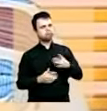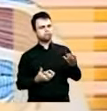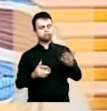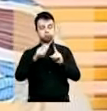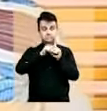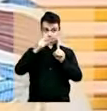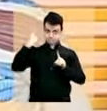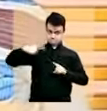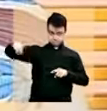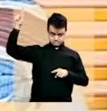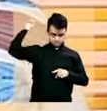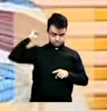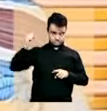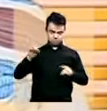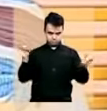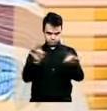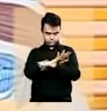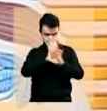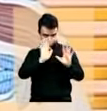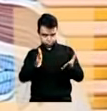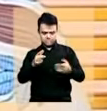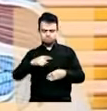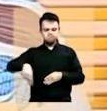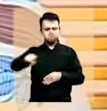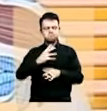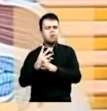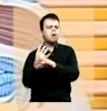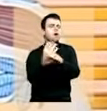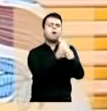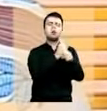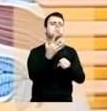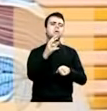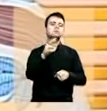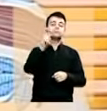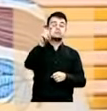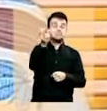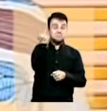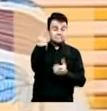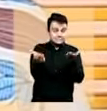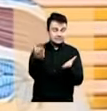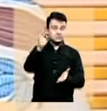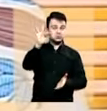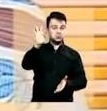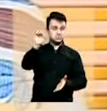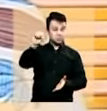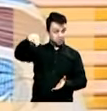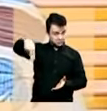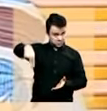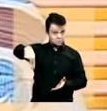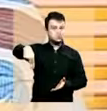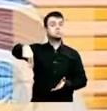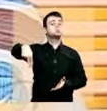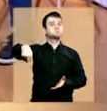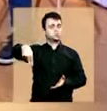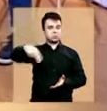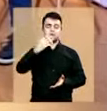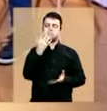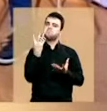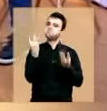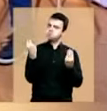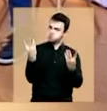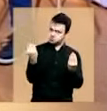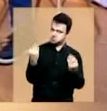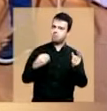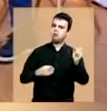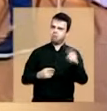Nesse mês que passou, que fechou agora, nós conseguimos arrecadar 56 toneladas. De